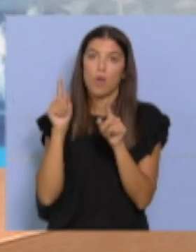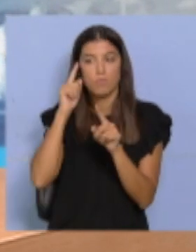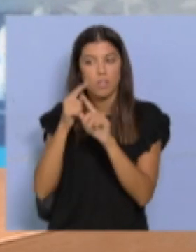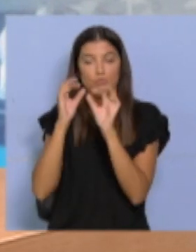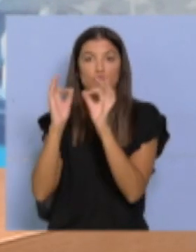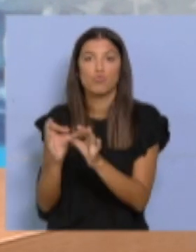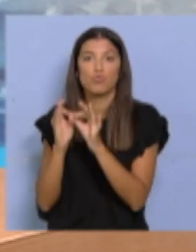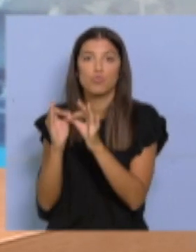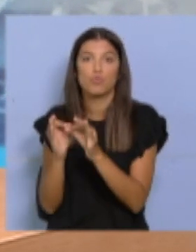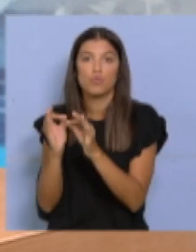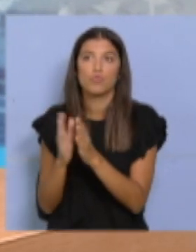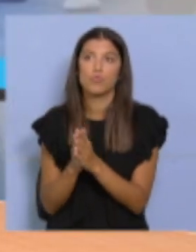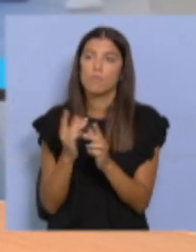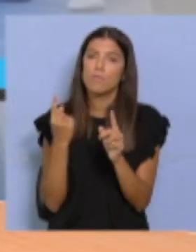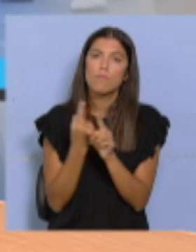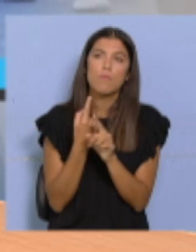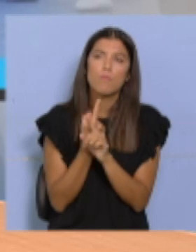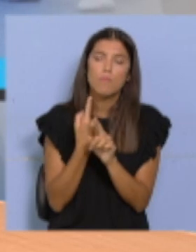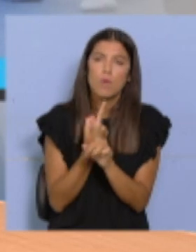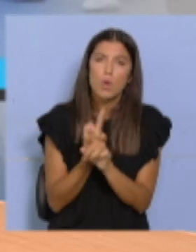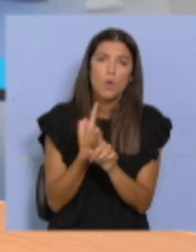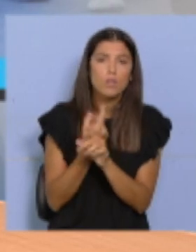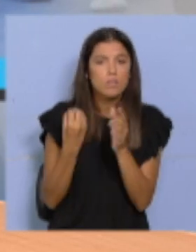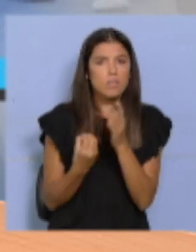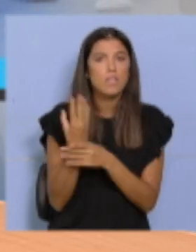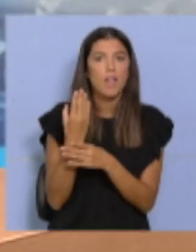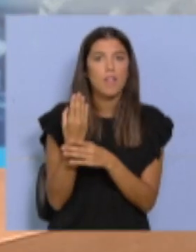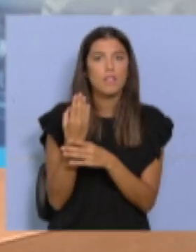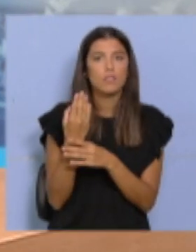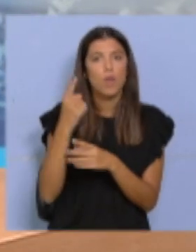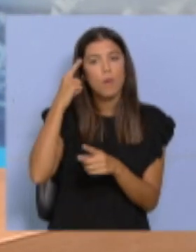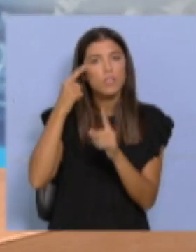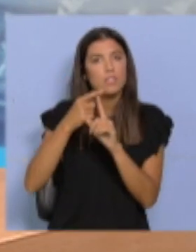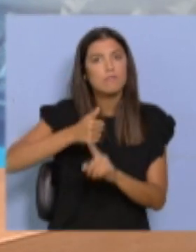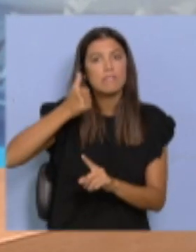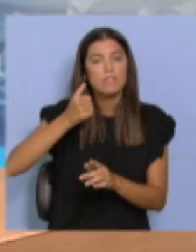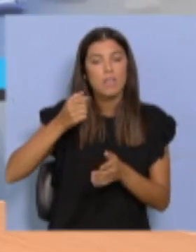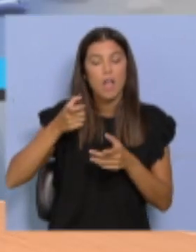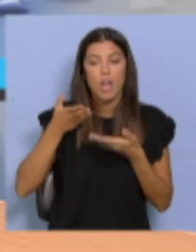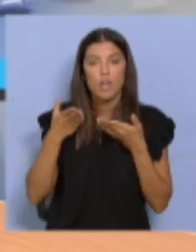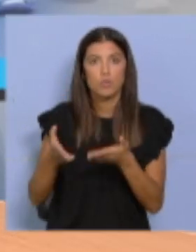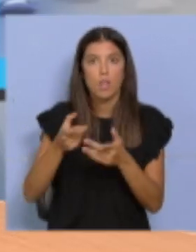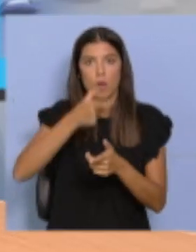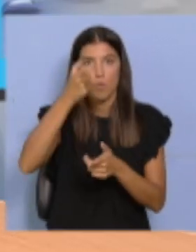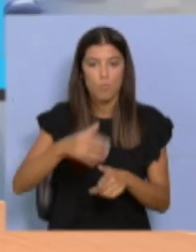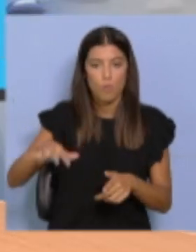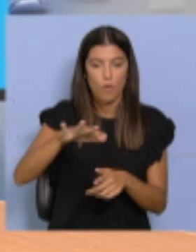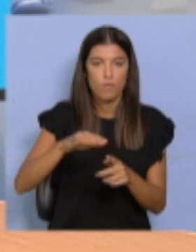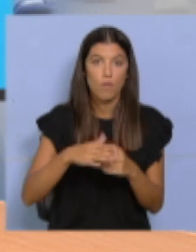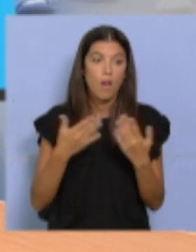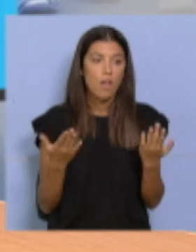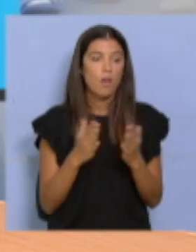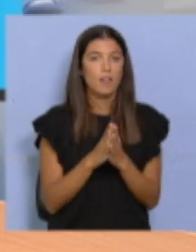muitas frentes dessa ação social, frentes criadas ao serviço do povo. Como é que acompanha agora a situação política e social no